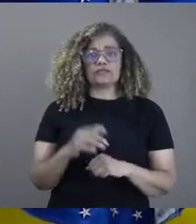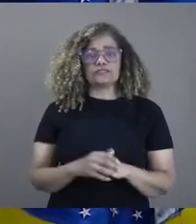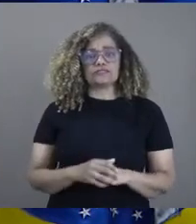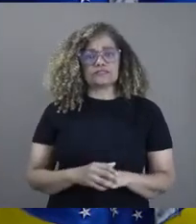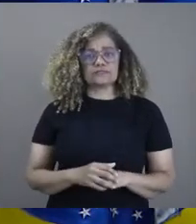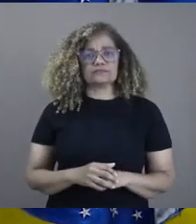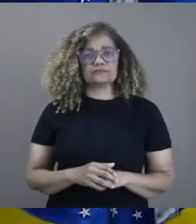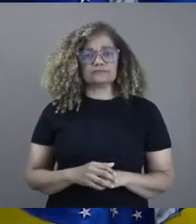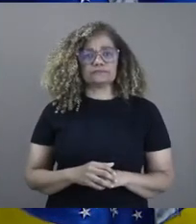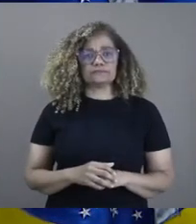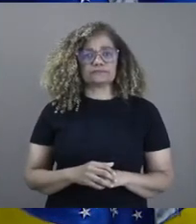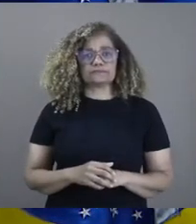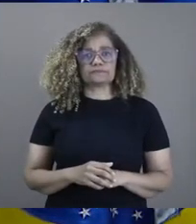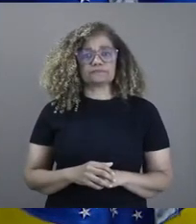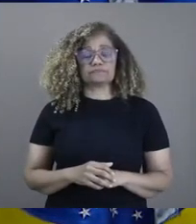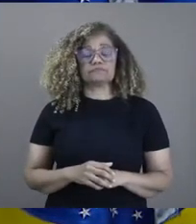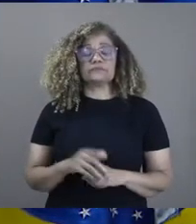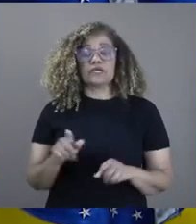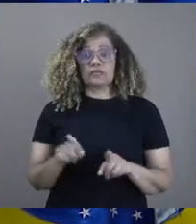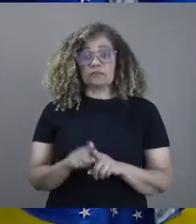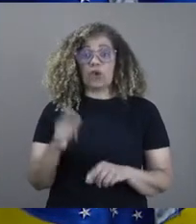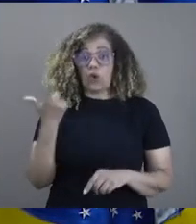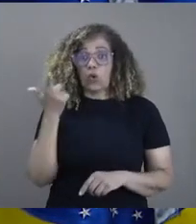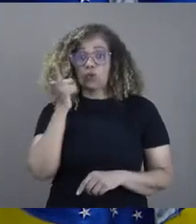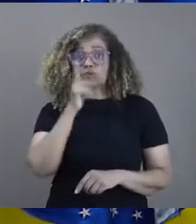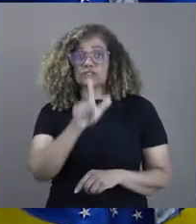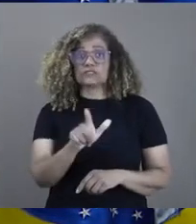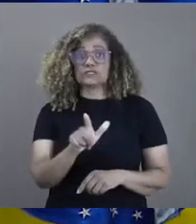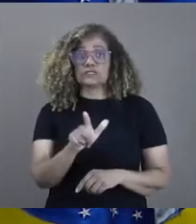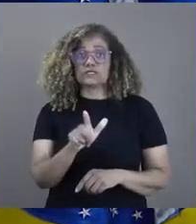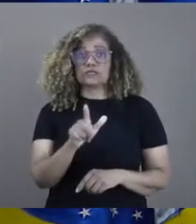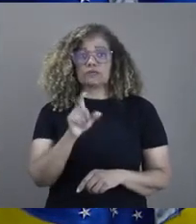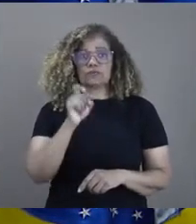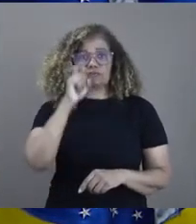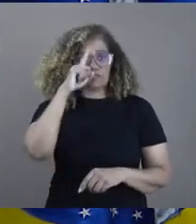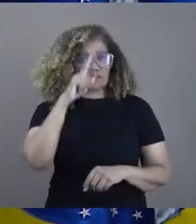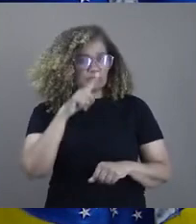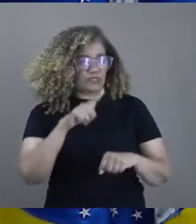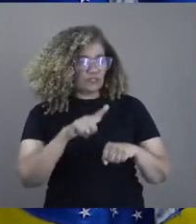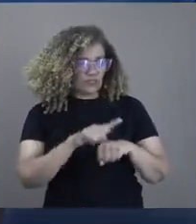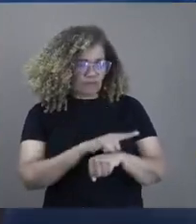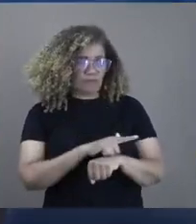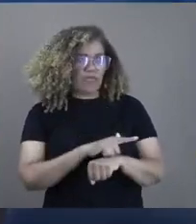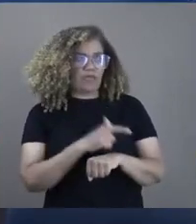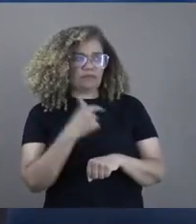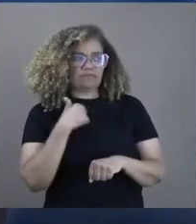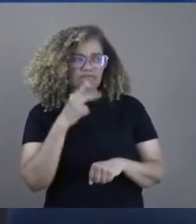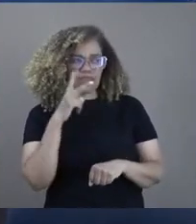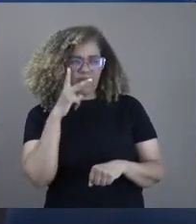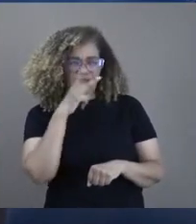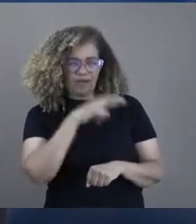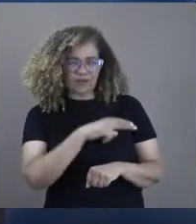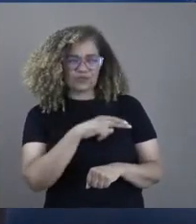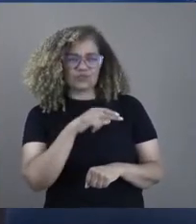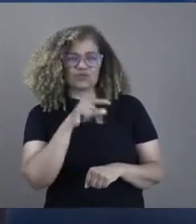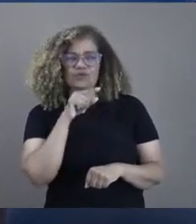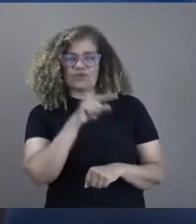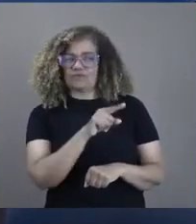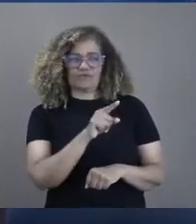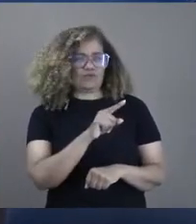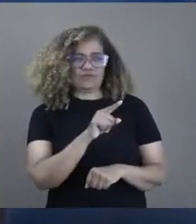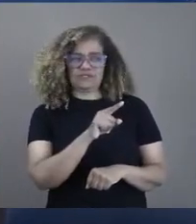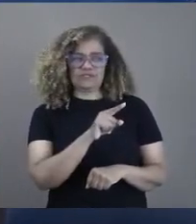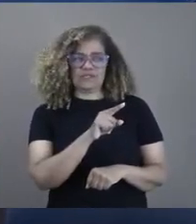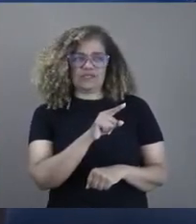Deus também conseguimos algo Espiridião a mim que eu acho que nem você